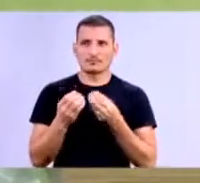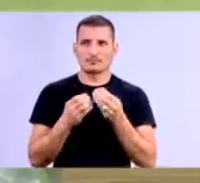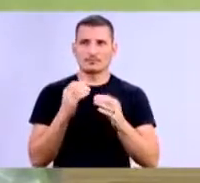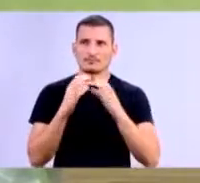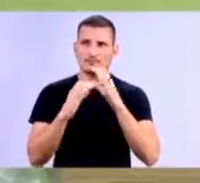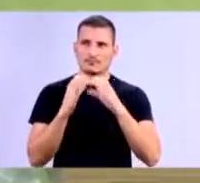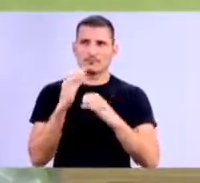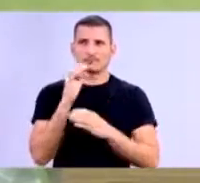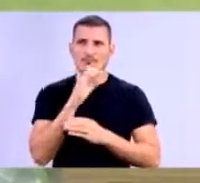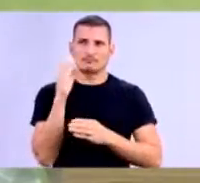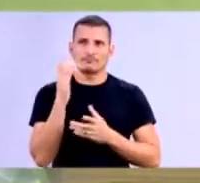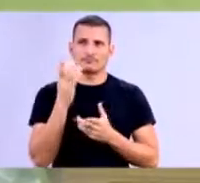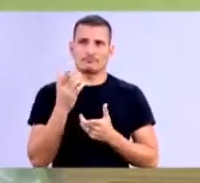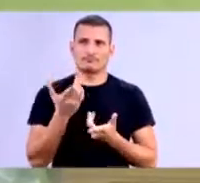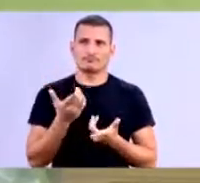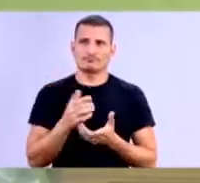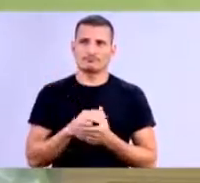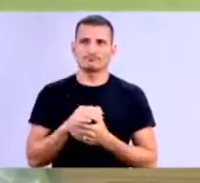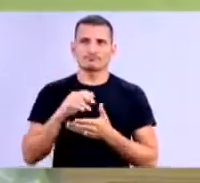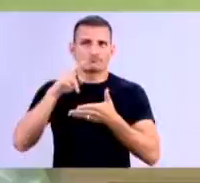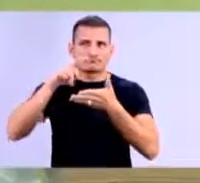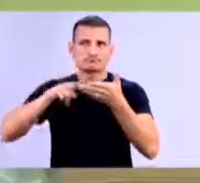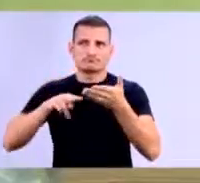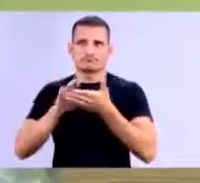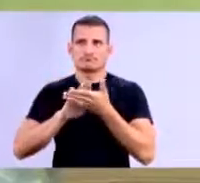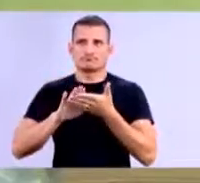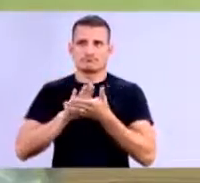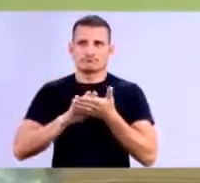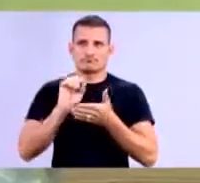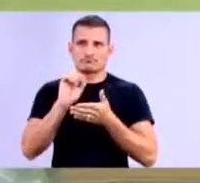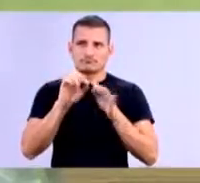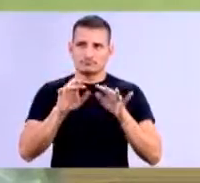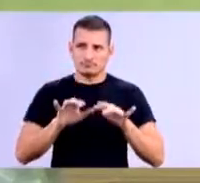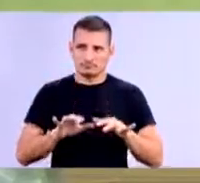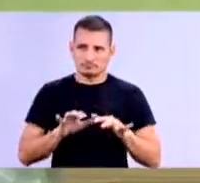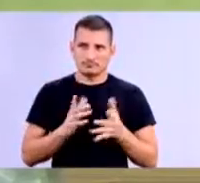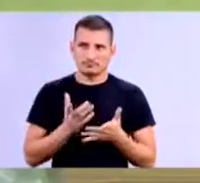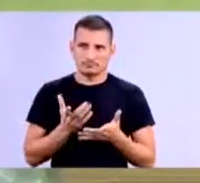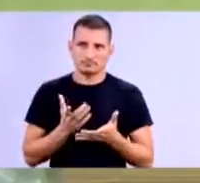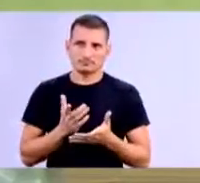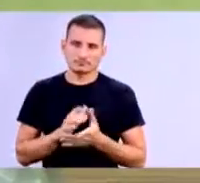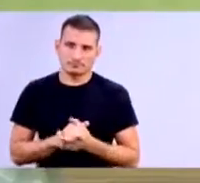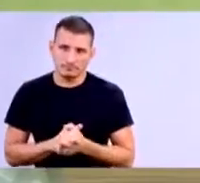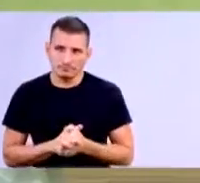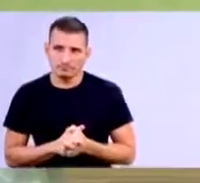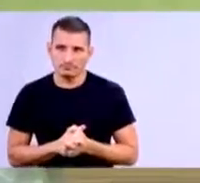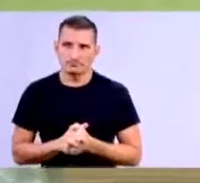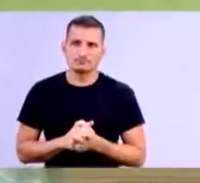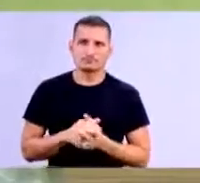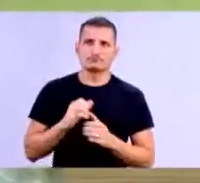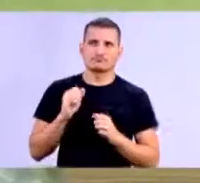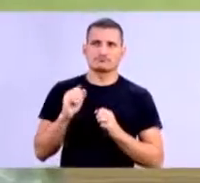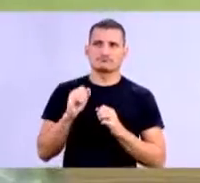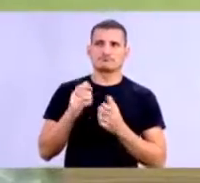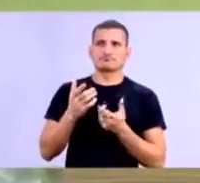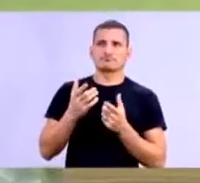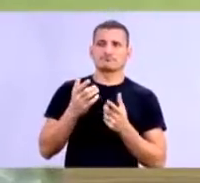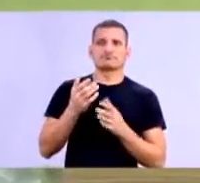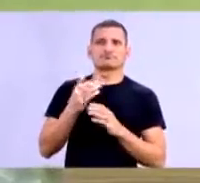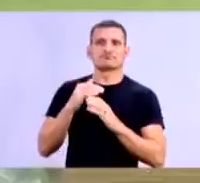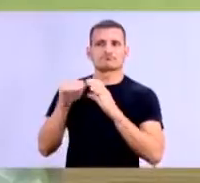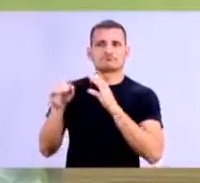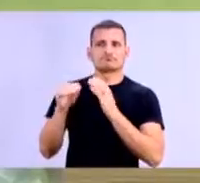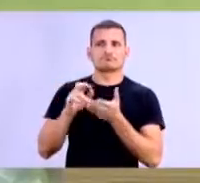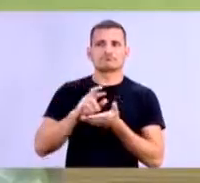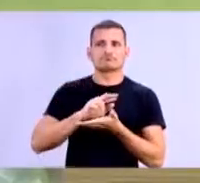comunicação rápida, não lemos o que escrevemos. E aí vão aí vários